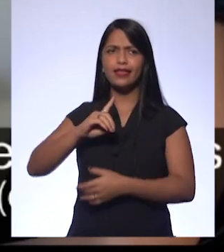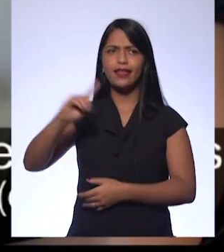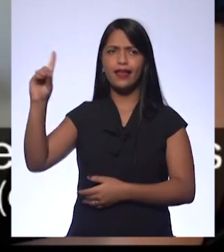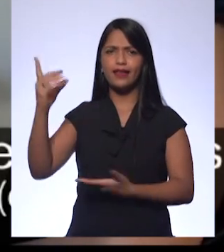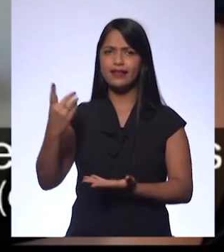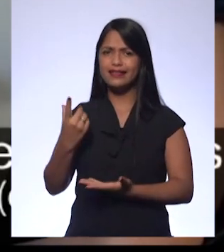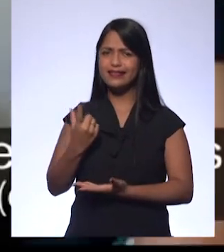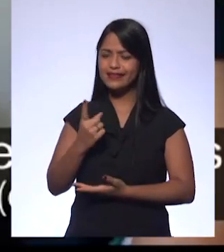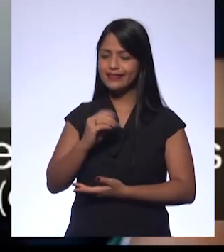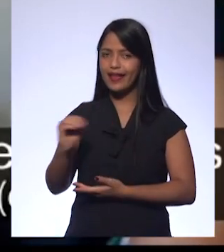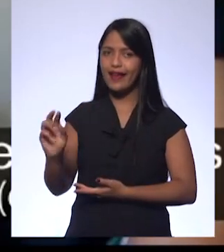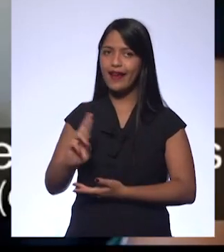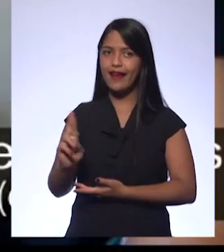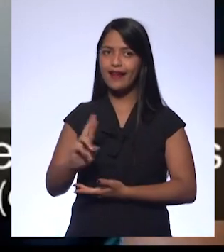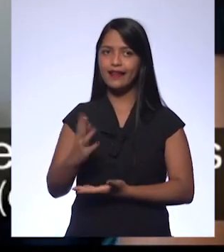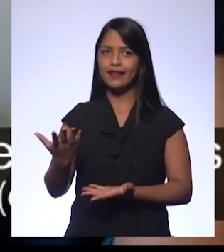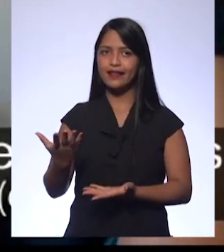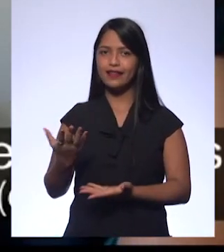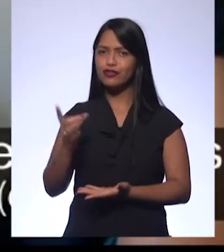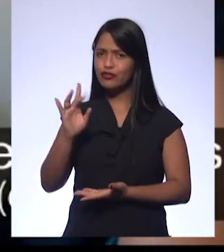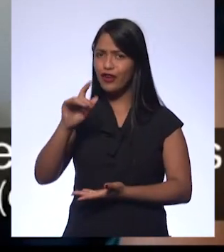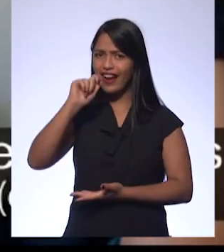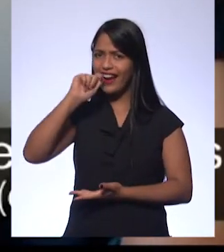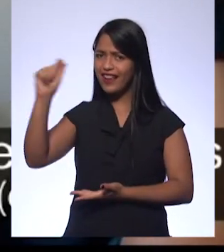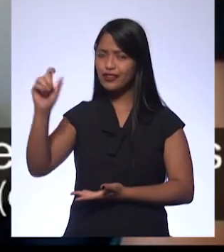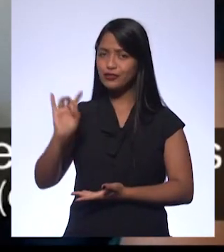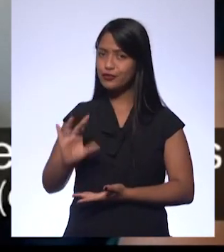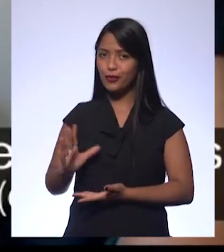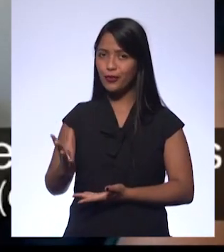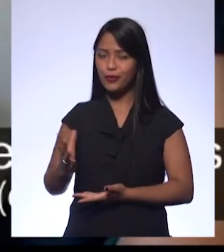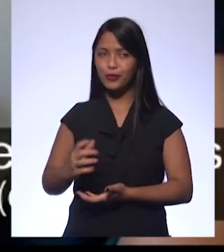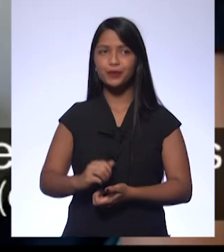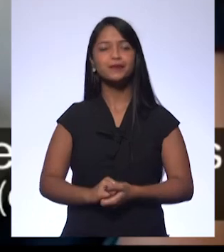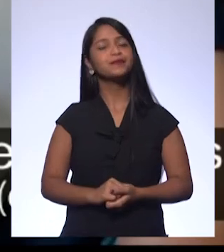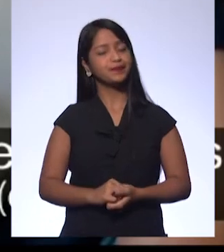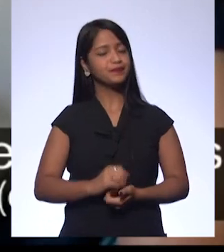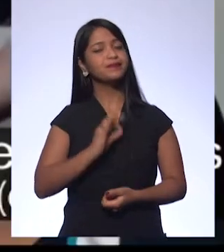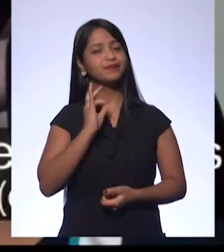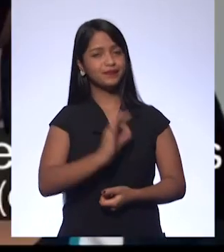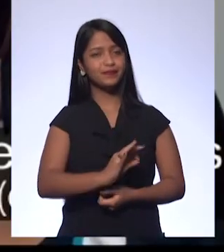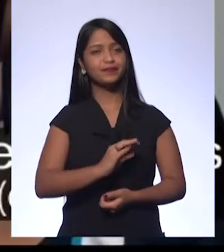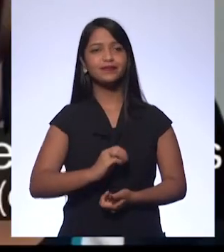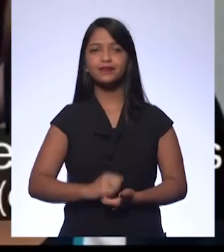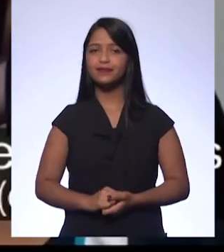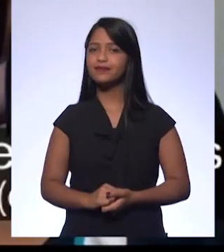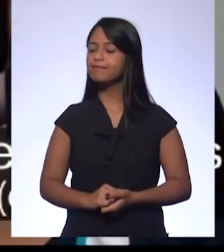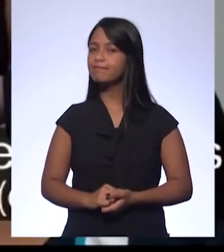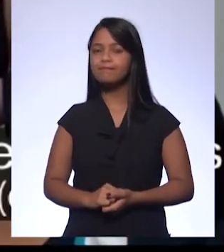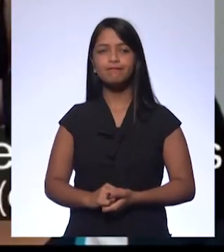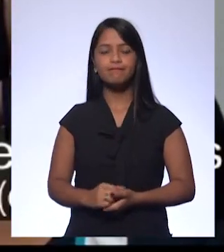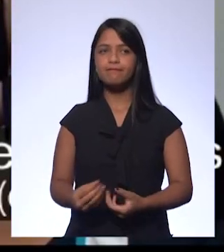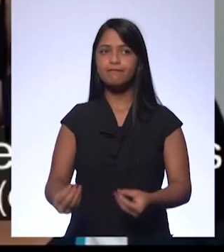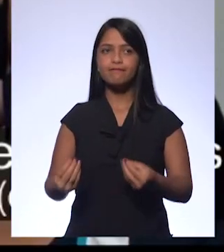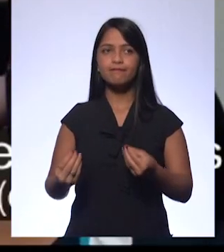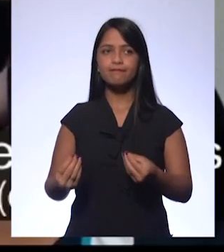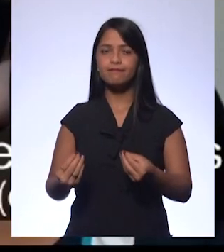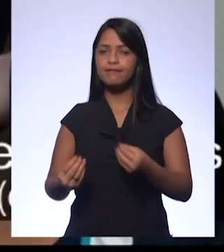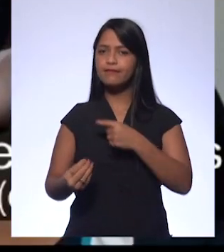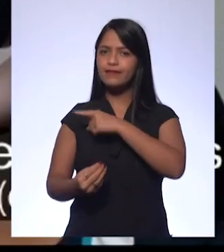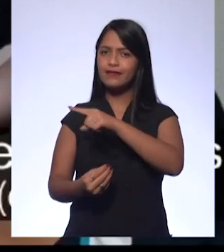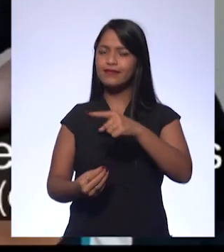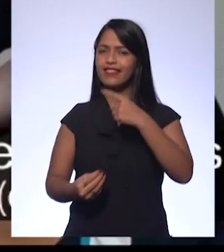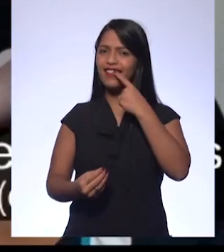100 reais? Só pra arrancar o dente de eu? Exatamente. Você tá lascada, sua.